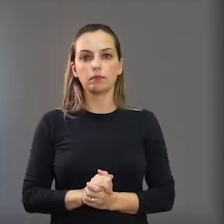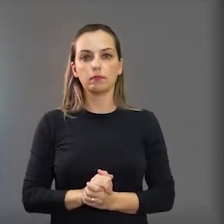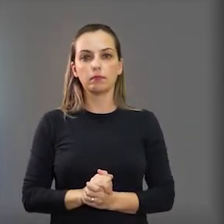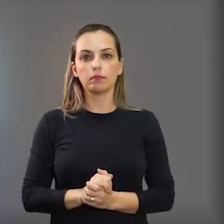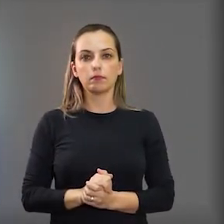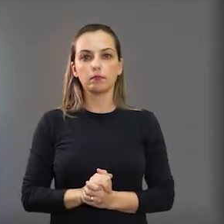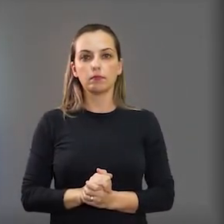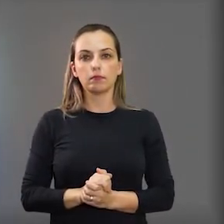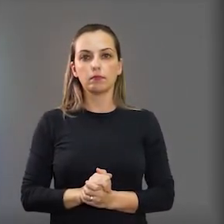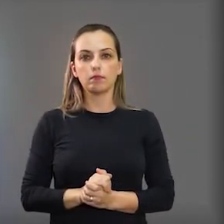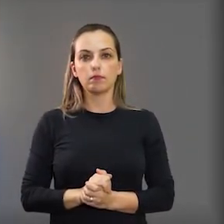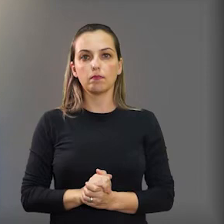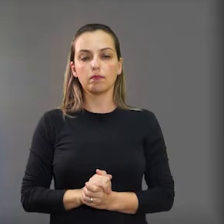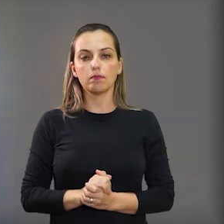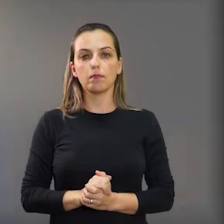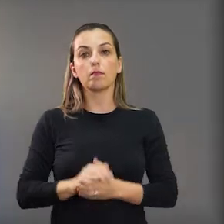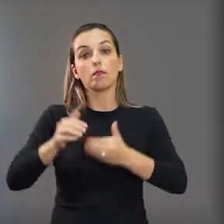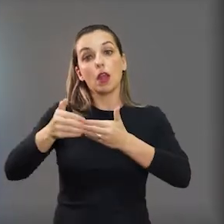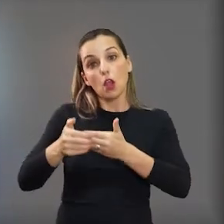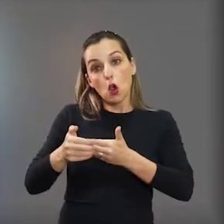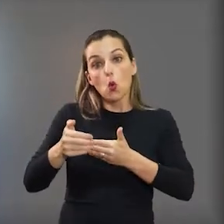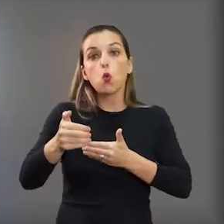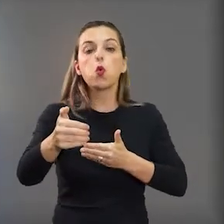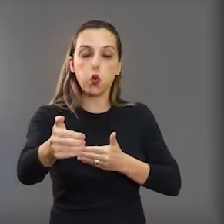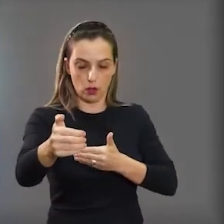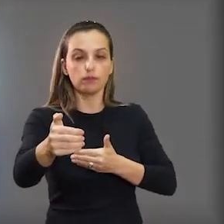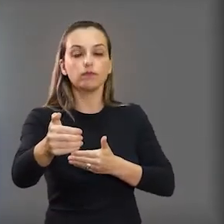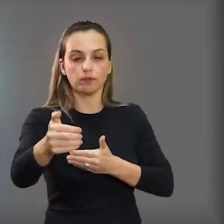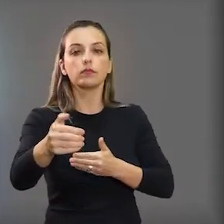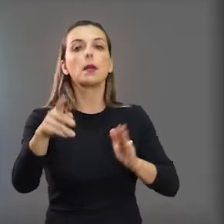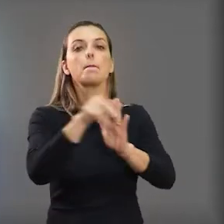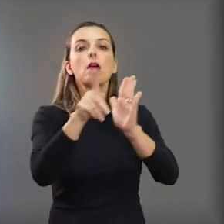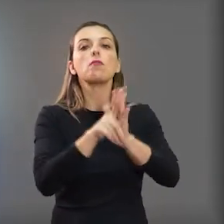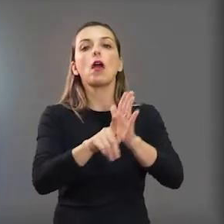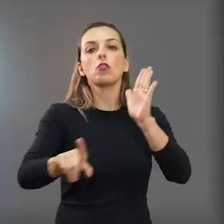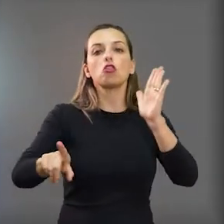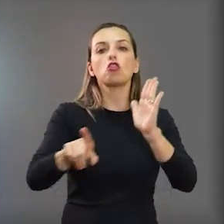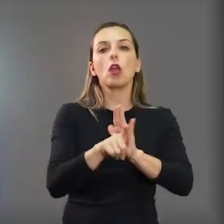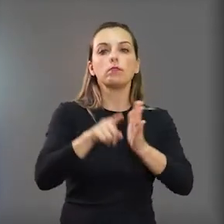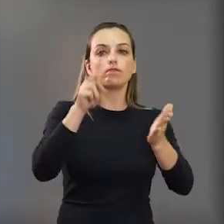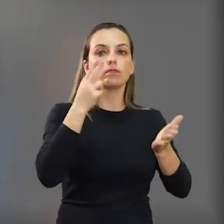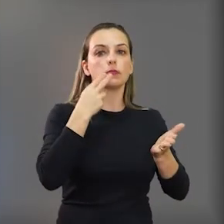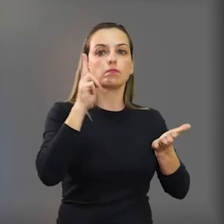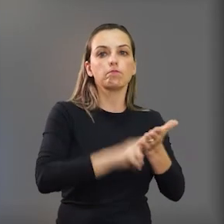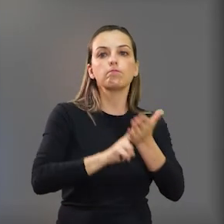legislativo, executivo, em torno da sensibilização do enfrentamento ao trabalho